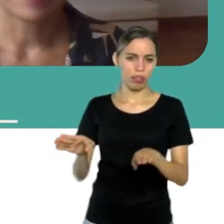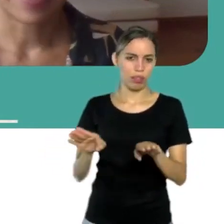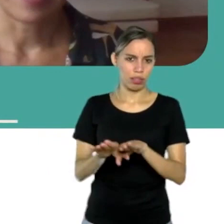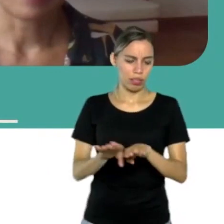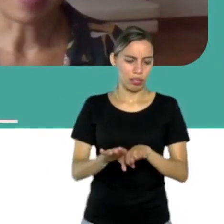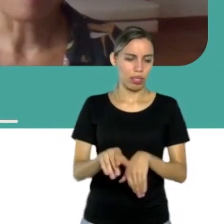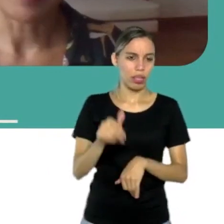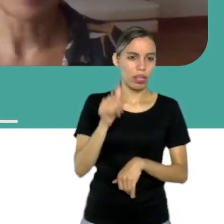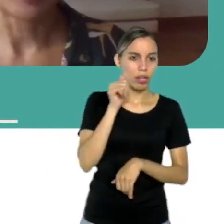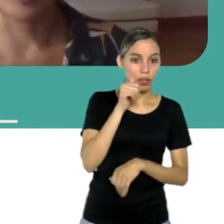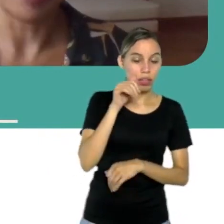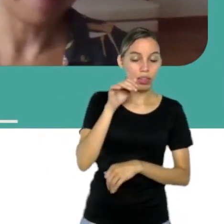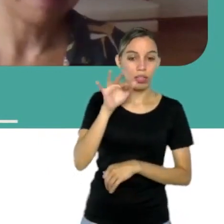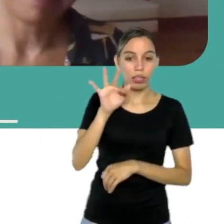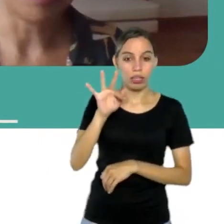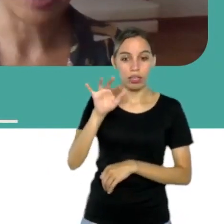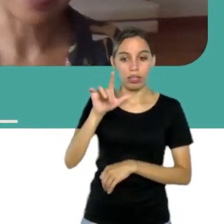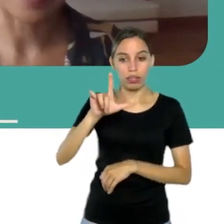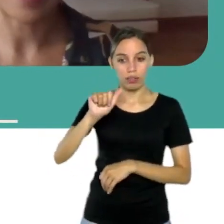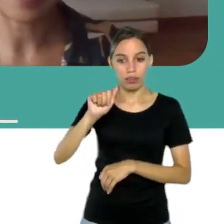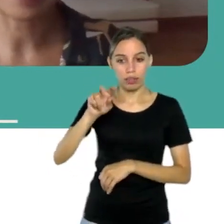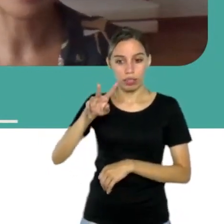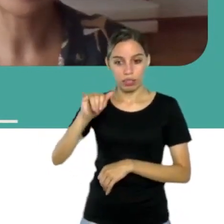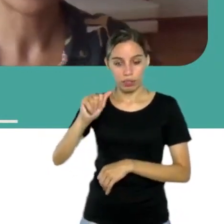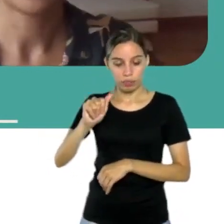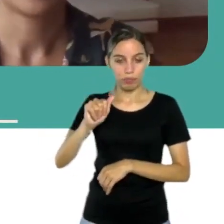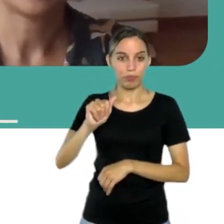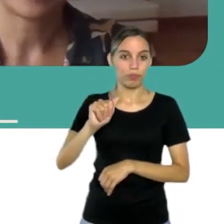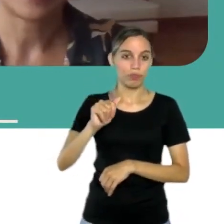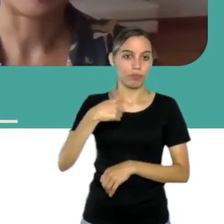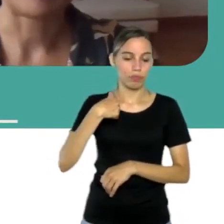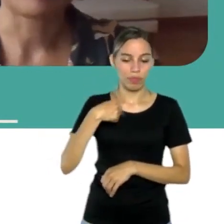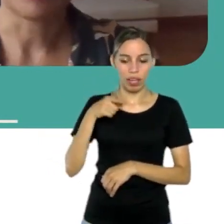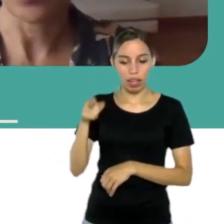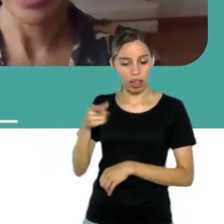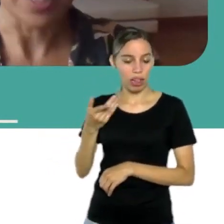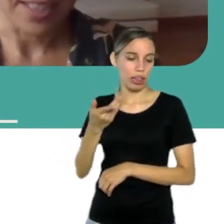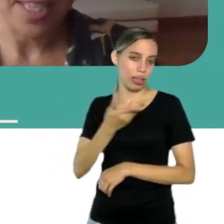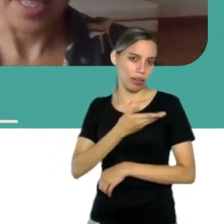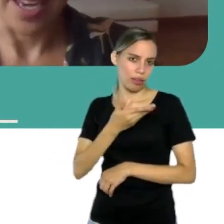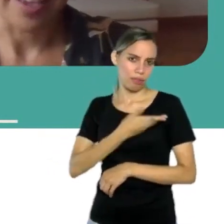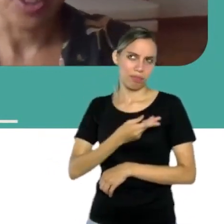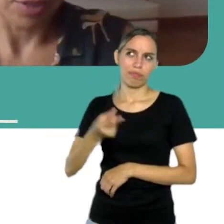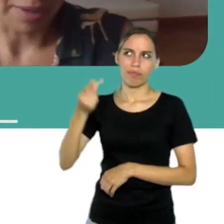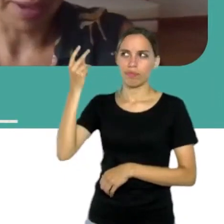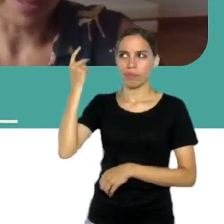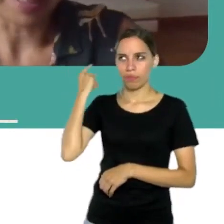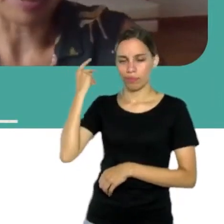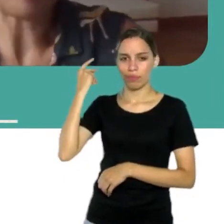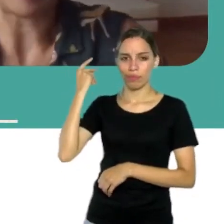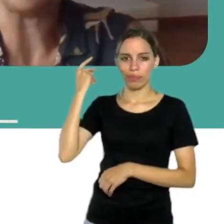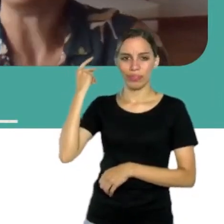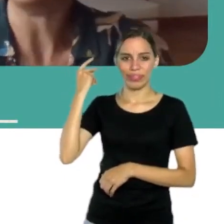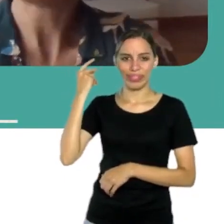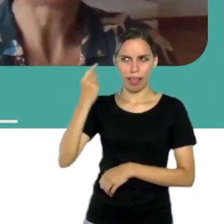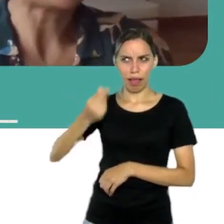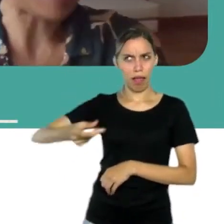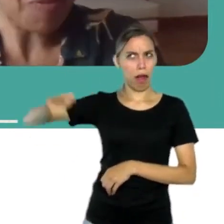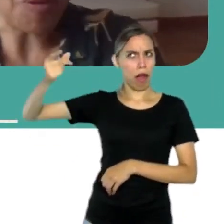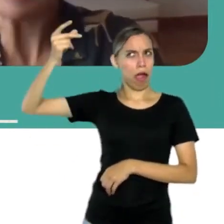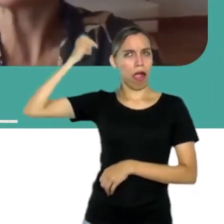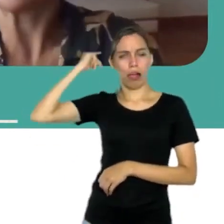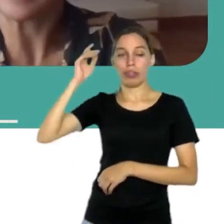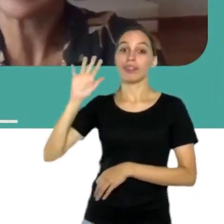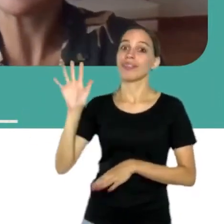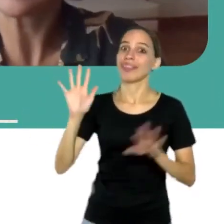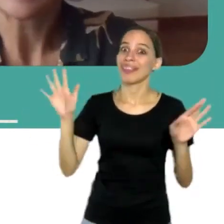também é amiga de muitas décadas, bom, nem tantas assim, né, que a gente também não está tão